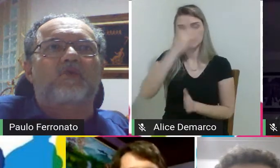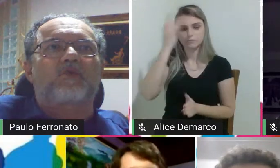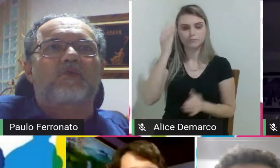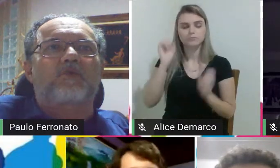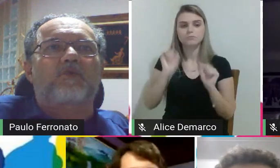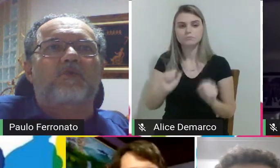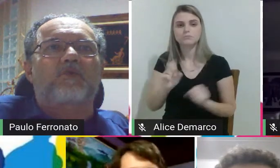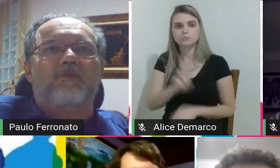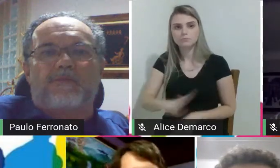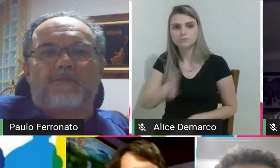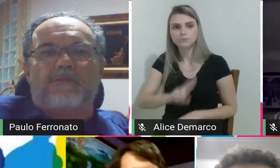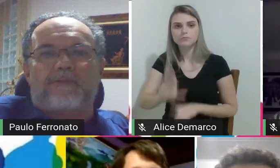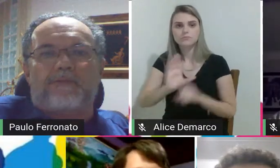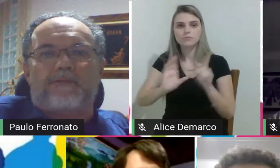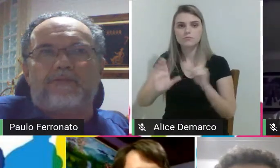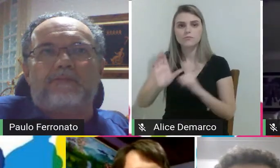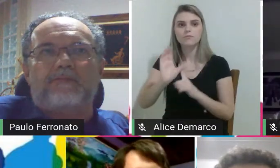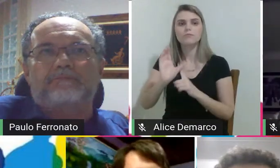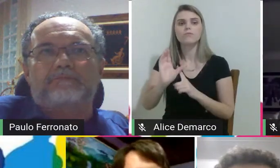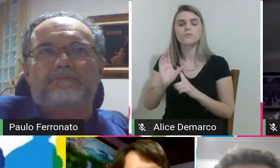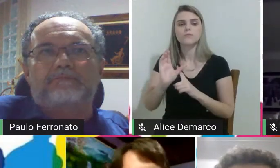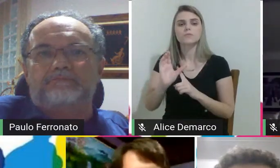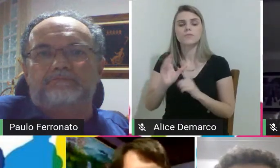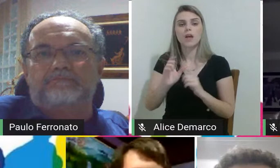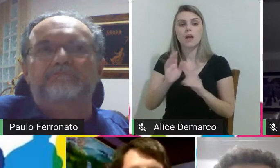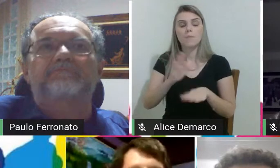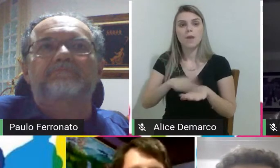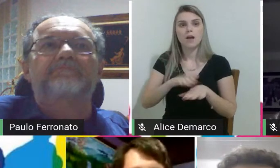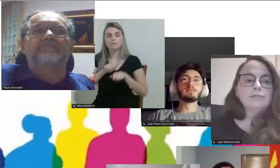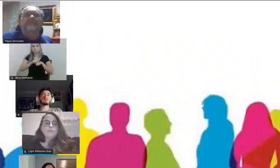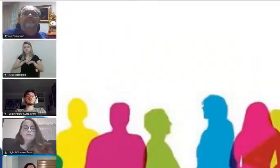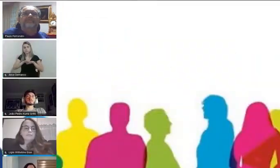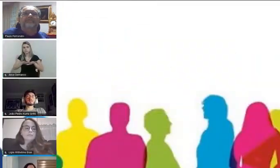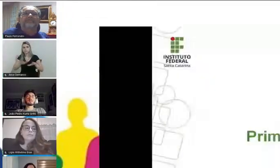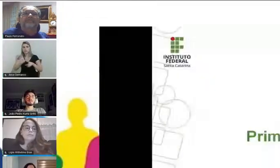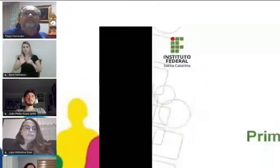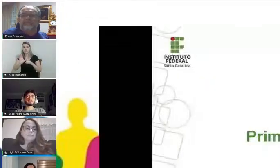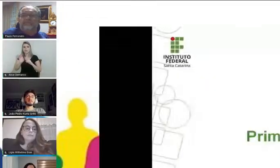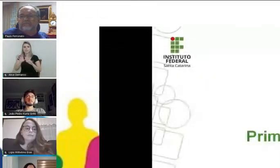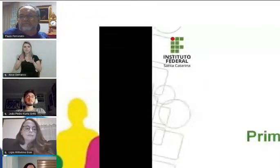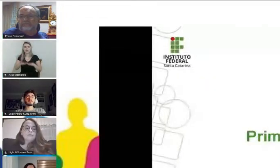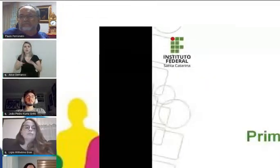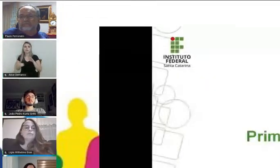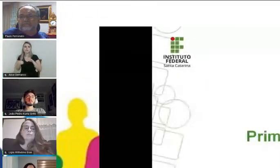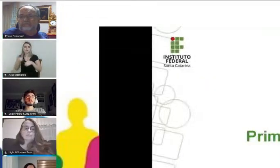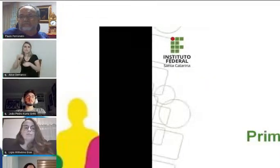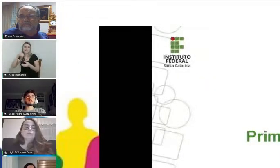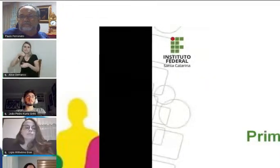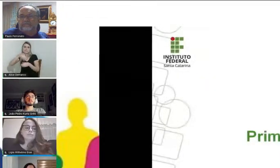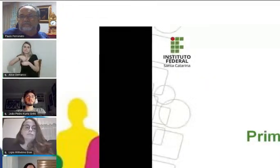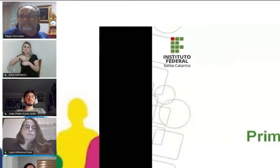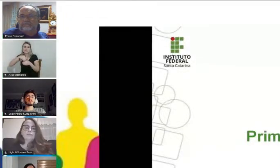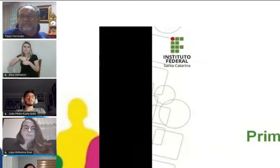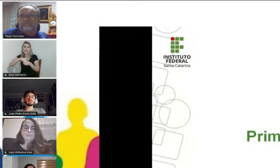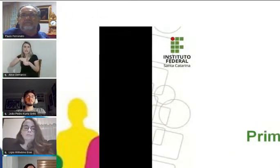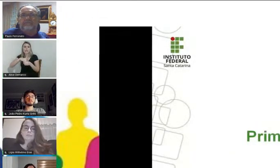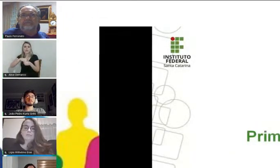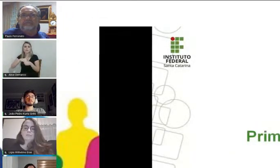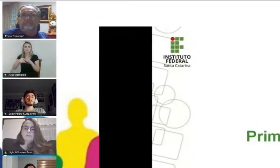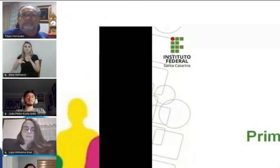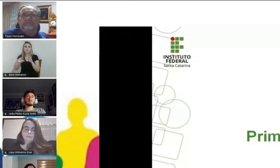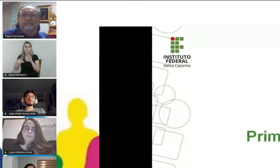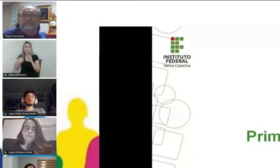pela comunidade, de uma forma ampla, e não fique apenas dentro da nossa instituição. E, para isso, então, a gente está